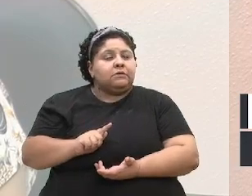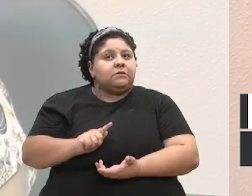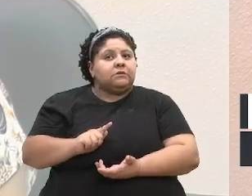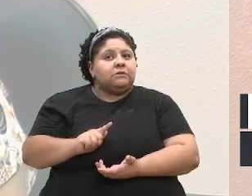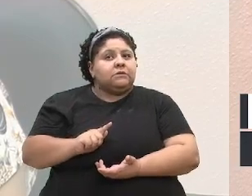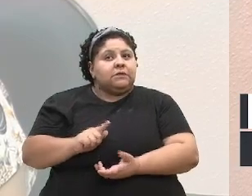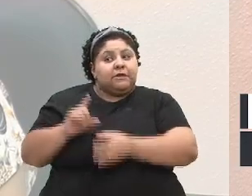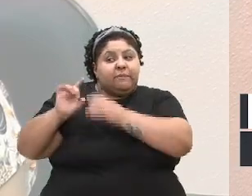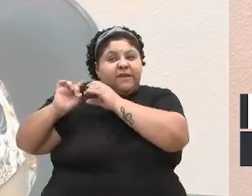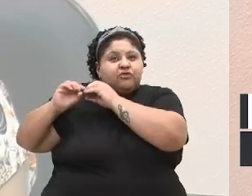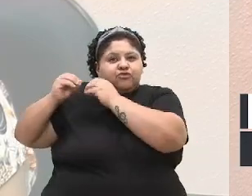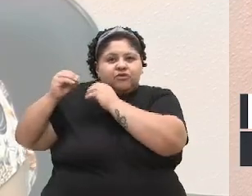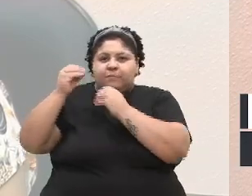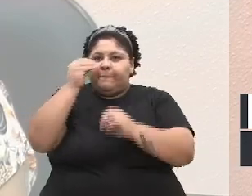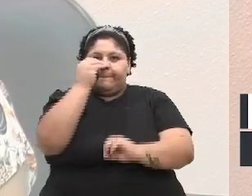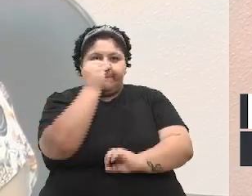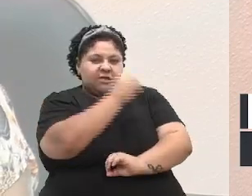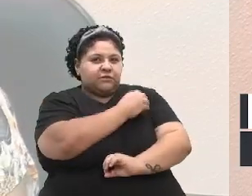no brete.